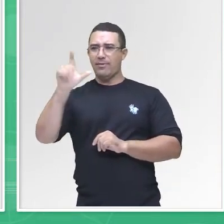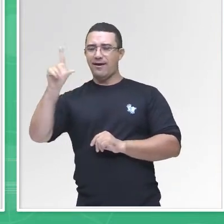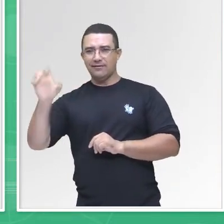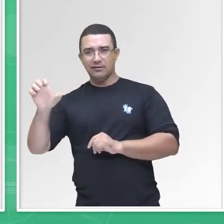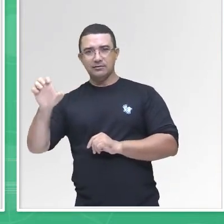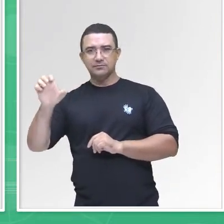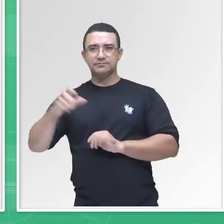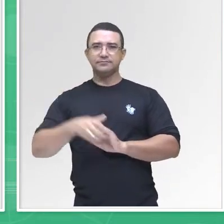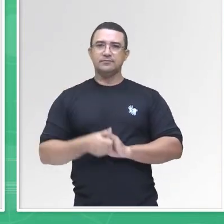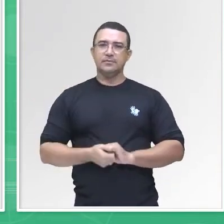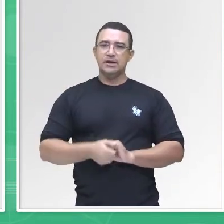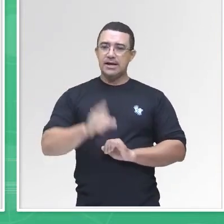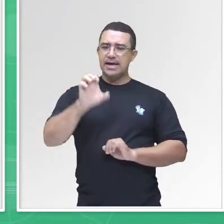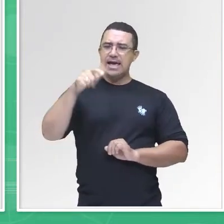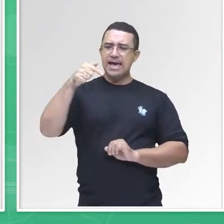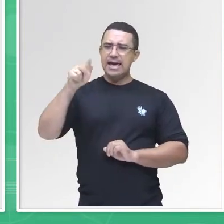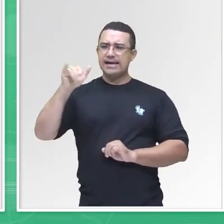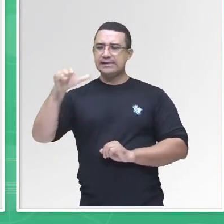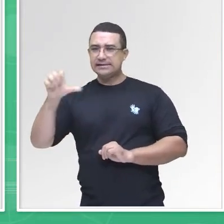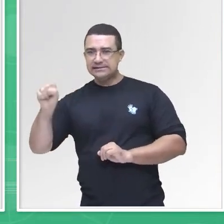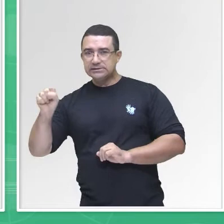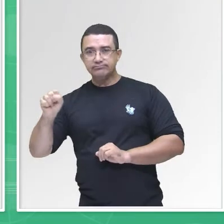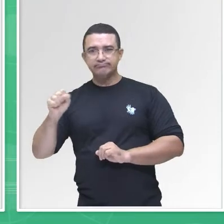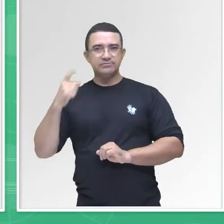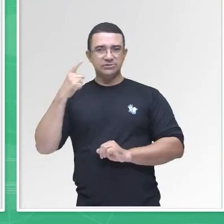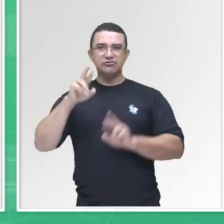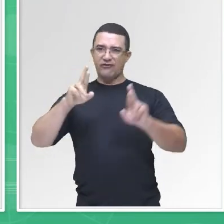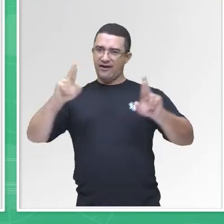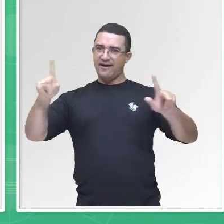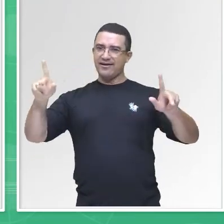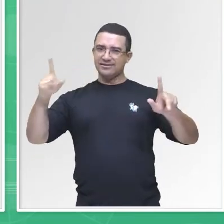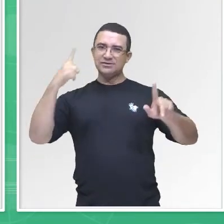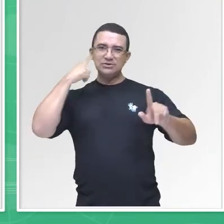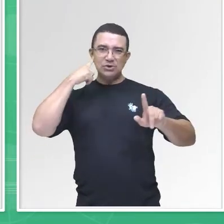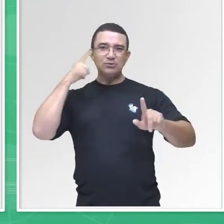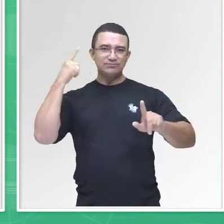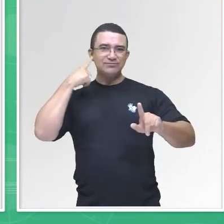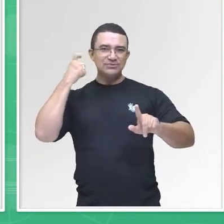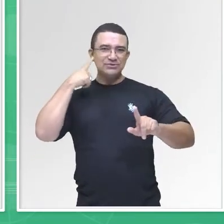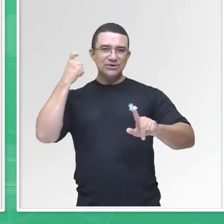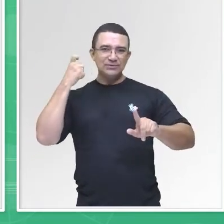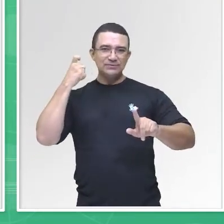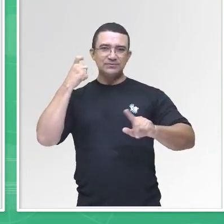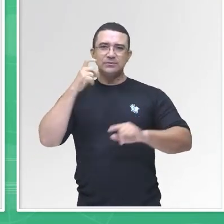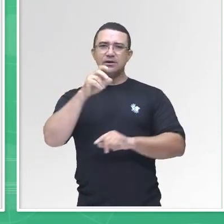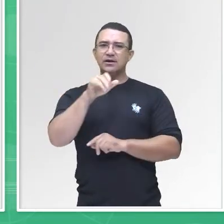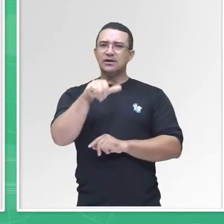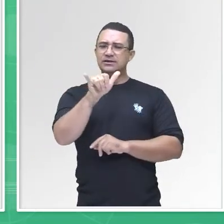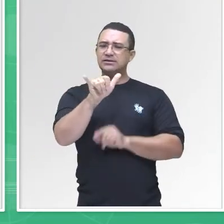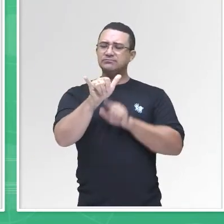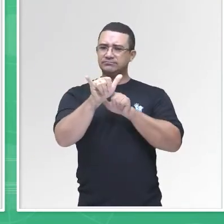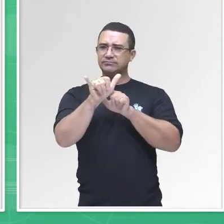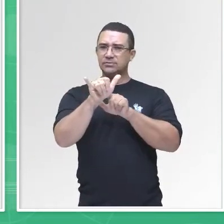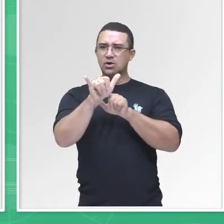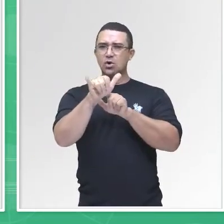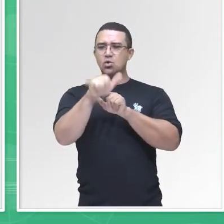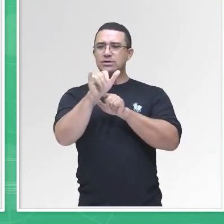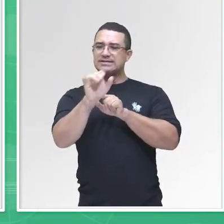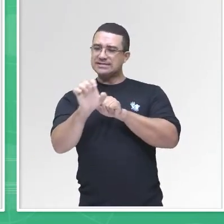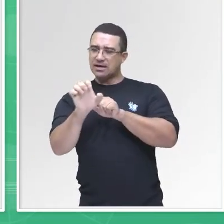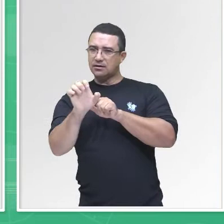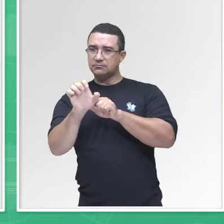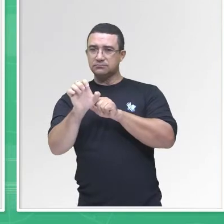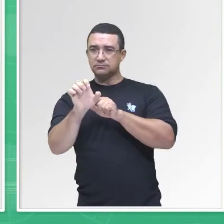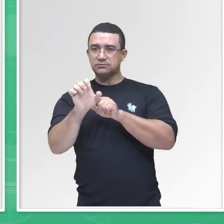X, la Y, Y ou la J. Né? Oficialmente J, mas